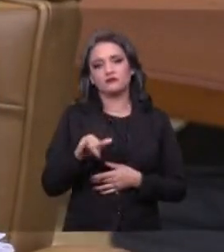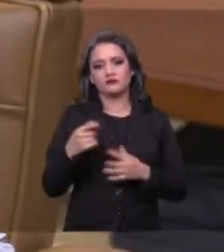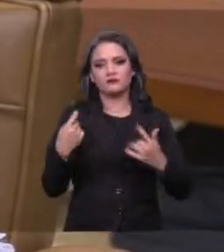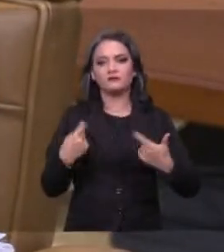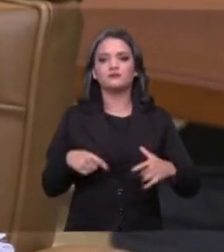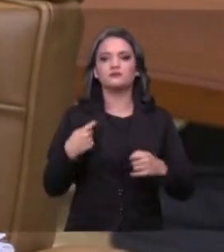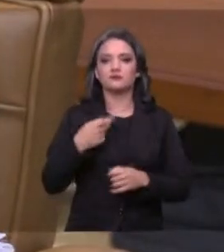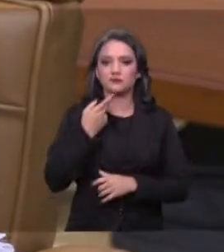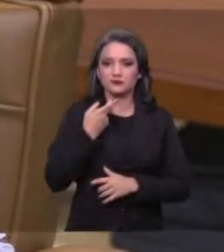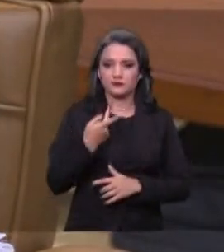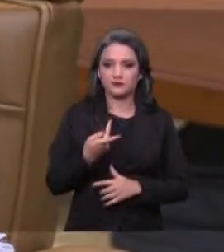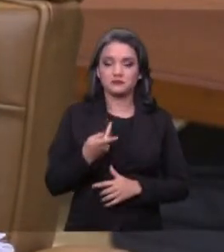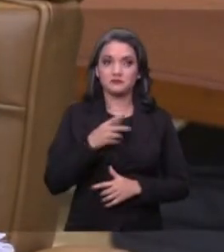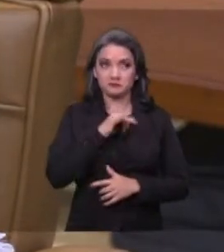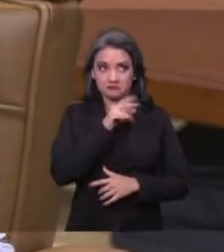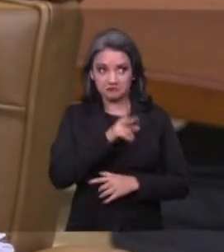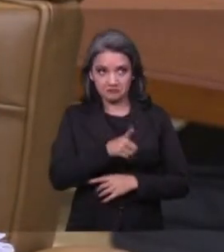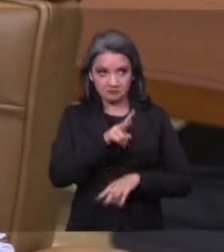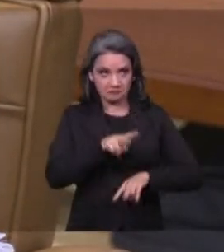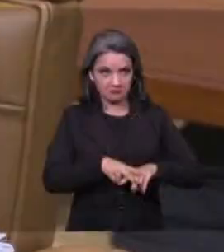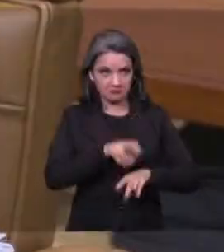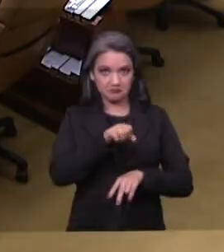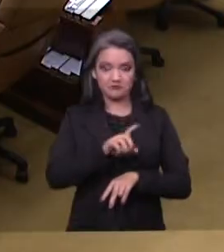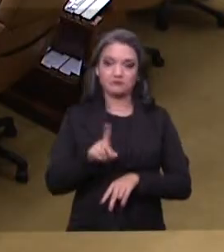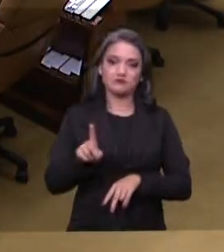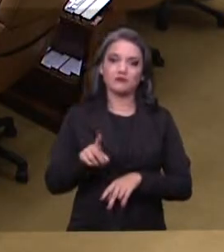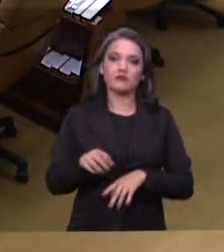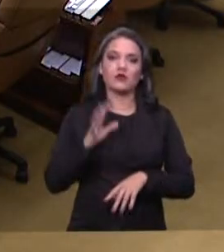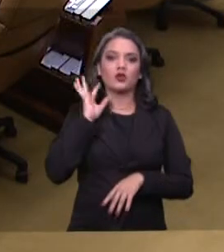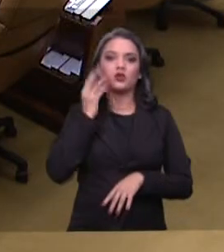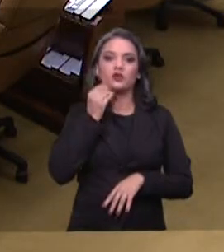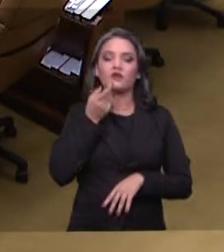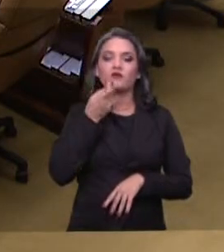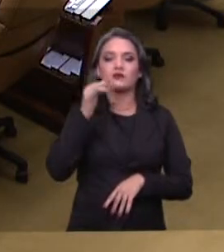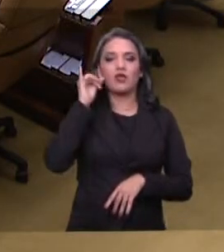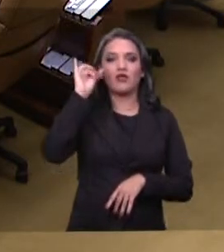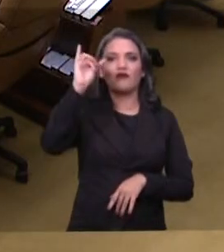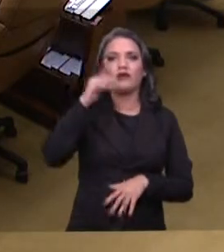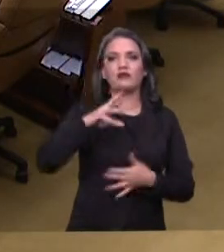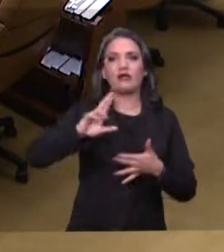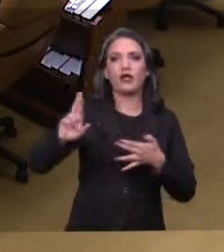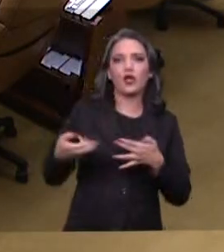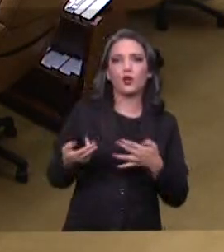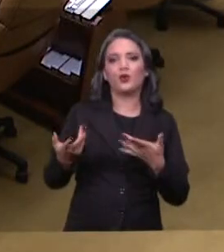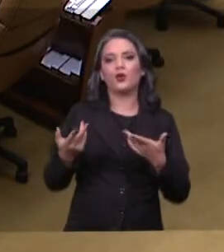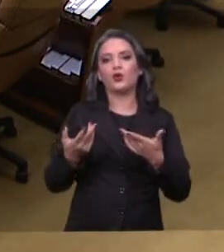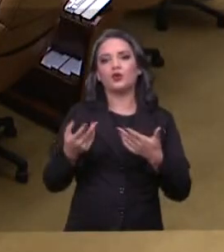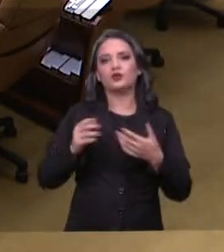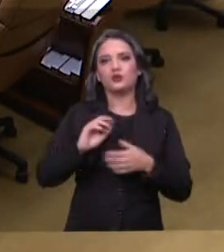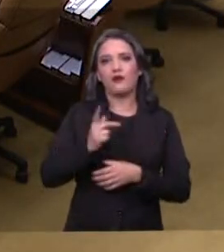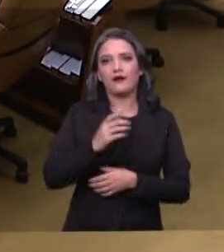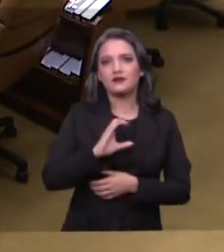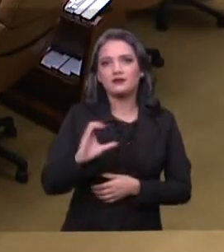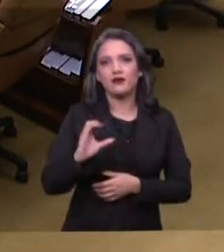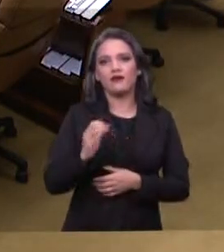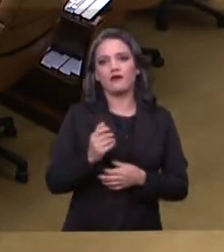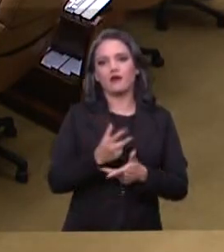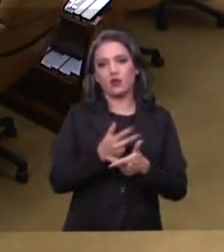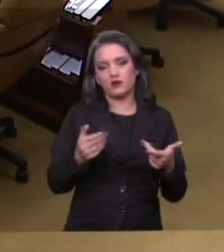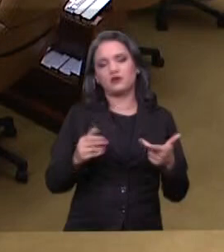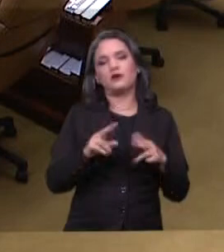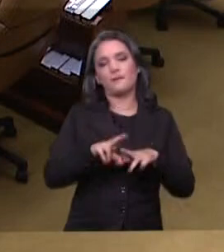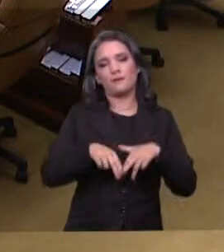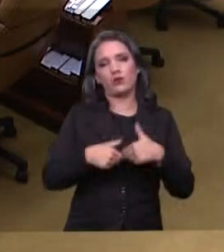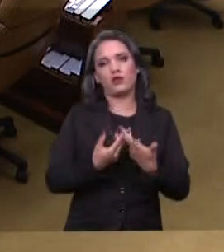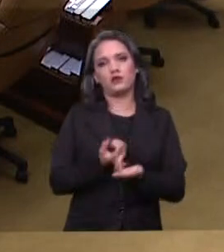manifestar sobre a manutenção e ou não. Isso evita da eventuais recursos, habeas corpus. Se não ficar claro, é importante